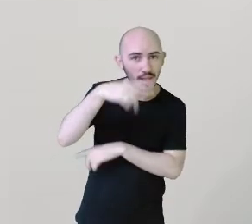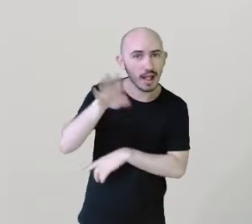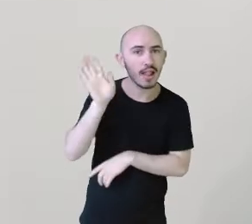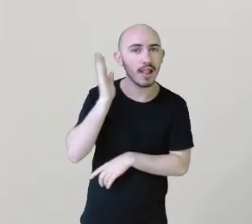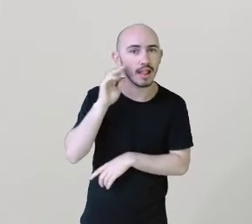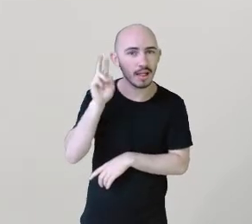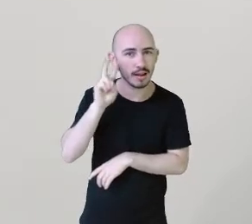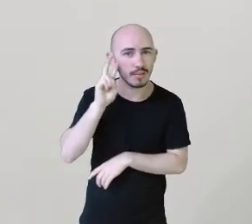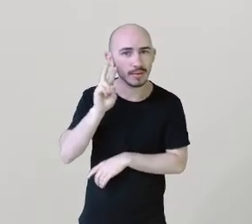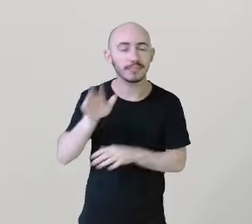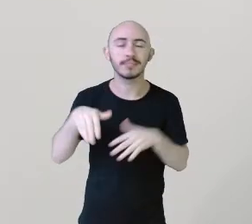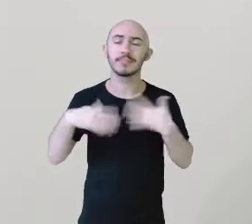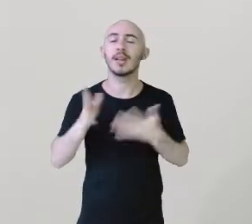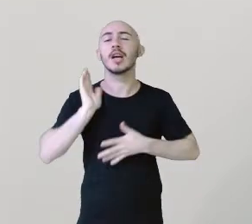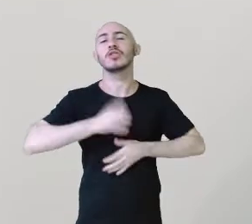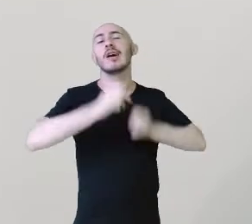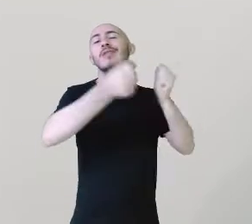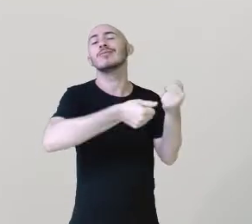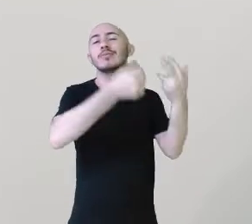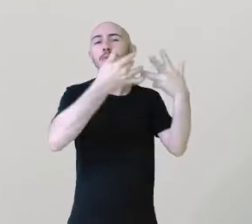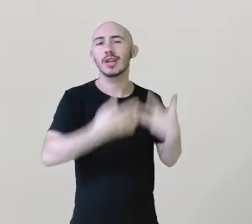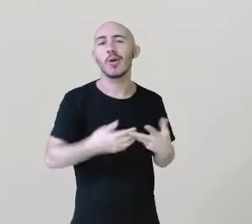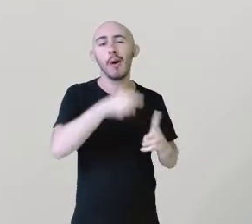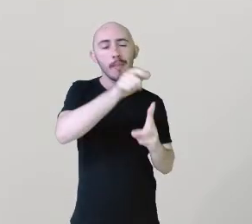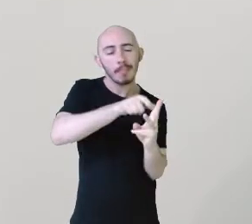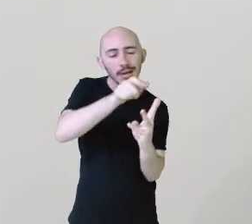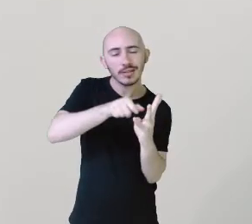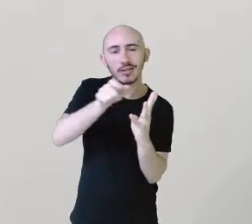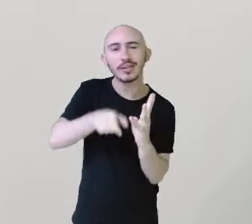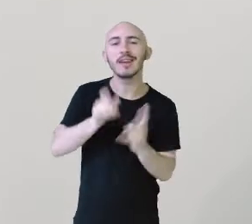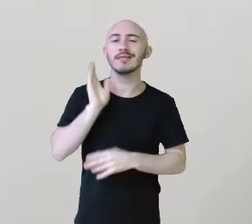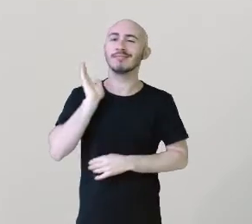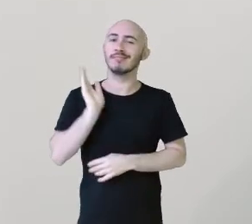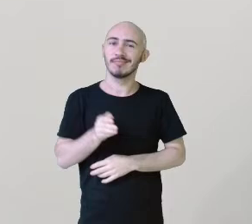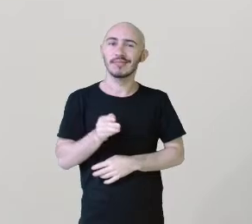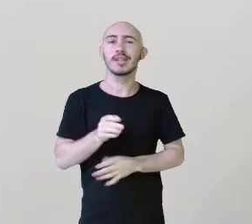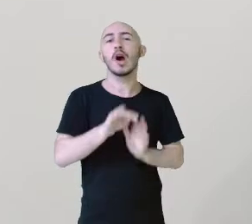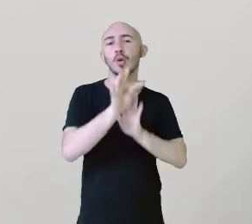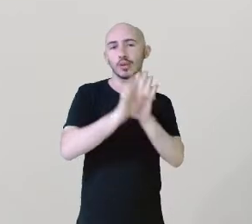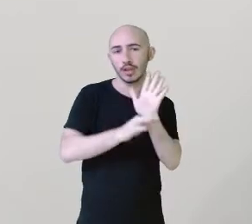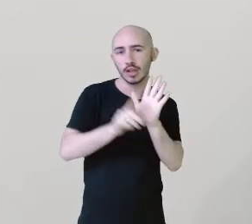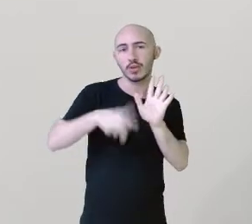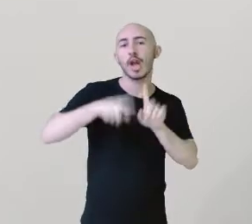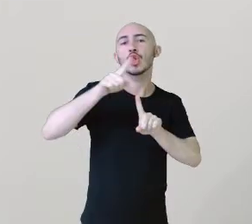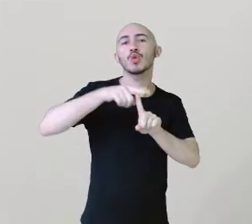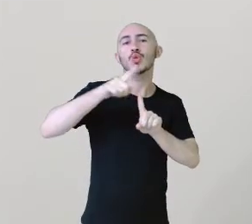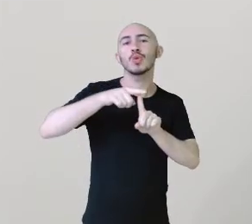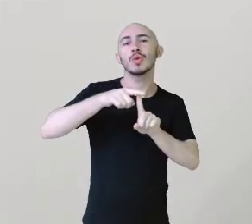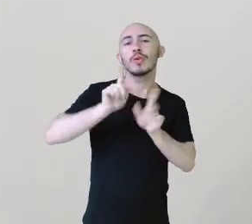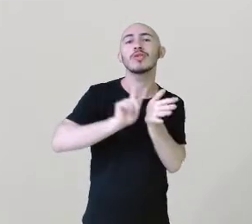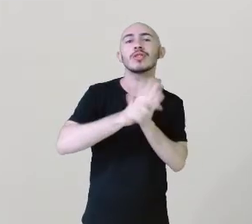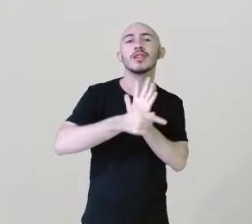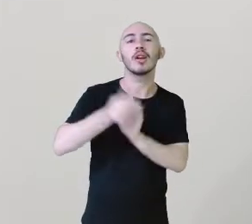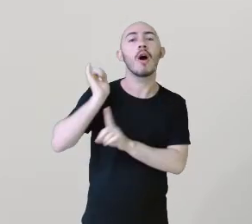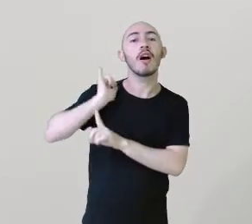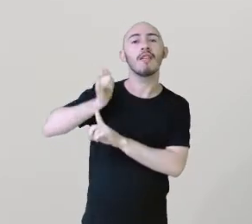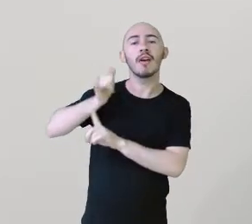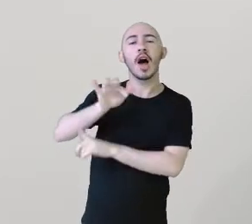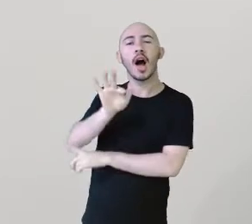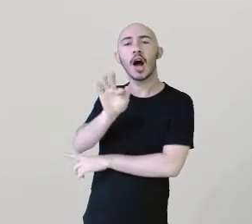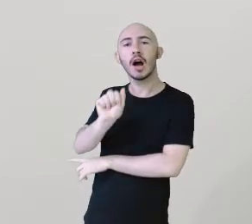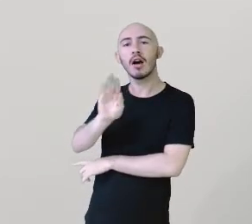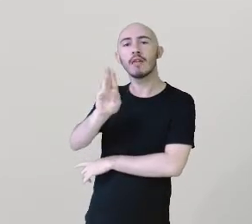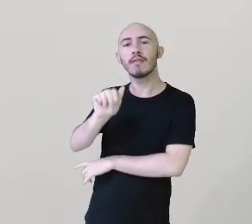aqui antes e a gente já falou sobre esses personagens. Falamos que esse texto é uma fábula, que fábula é aquele texto em que